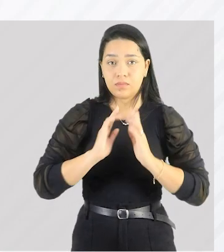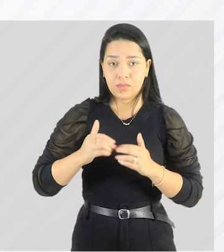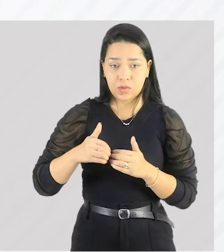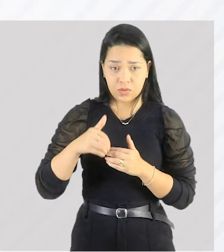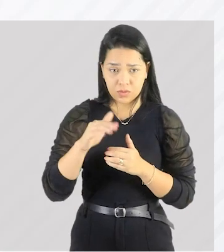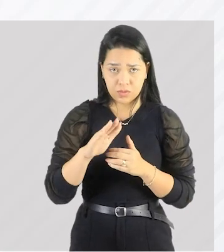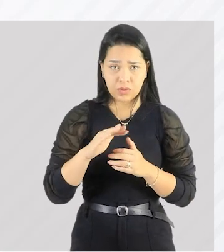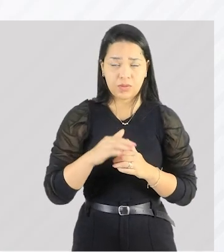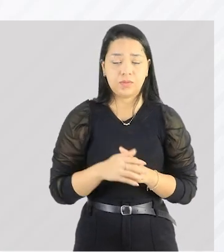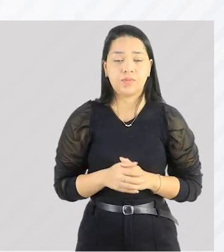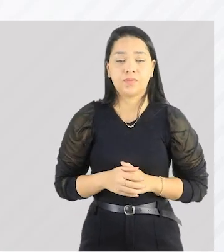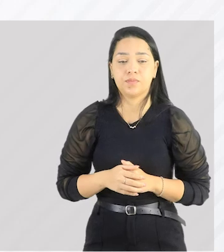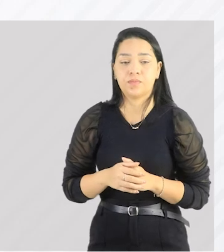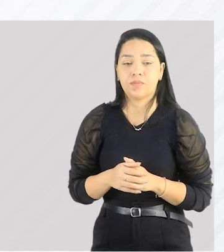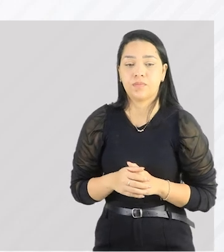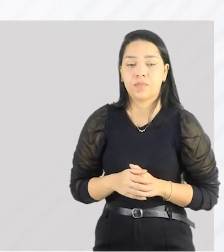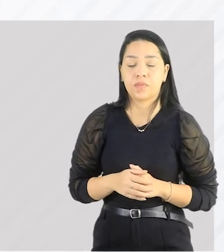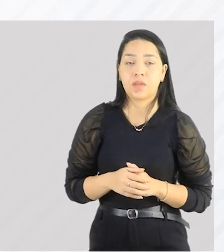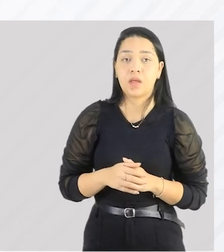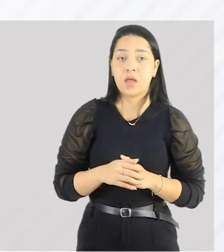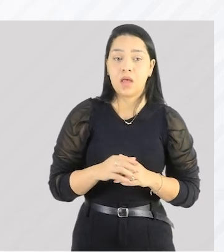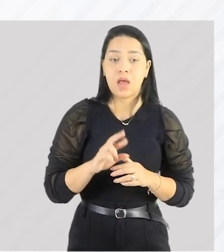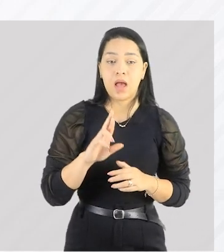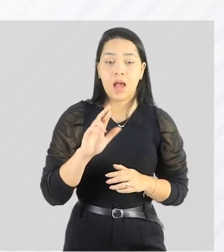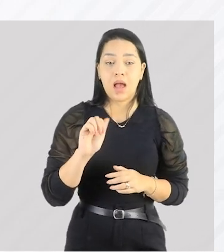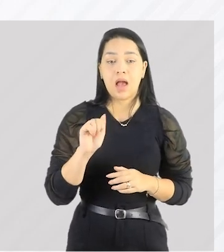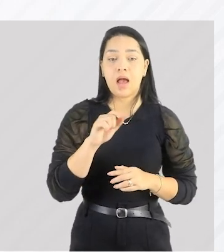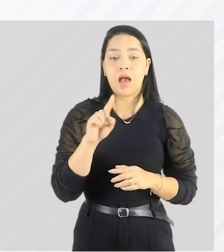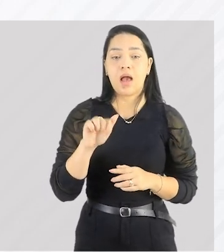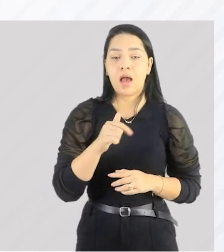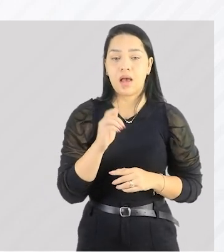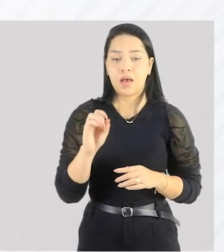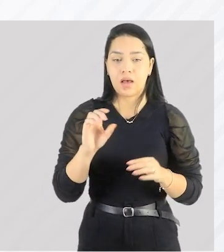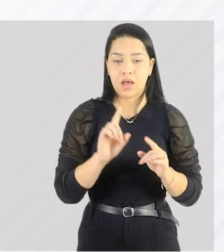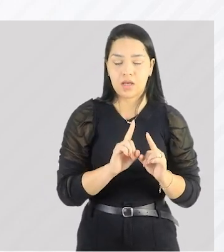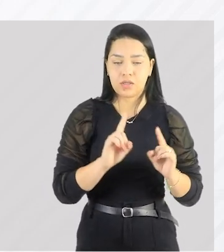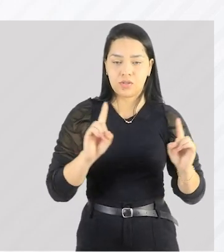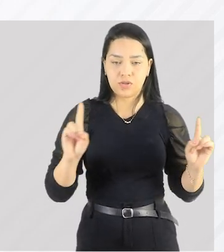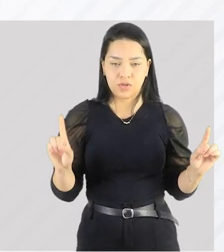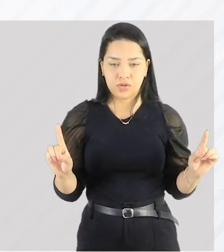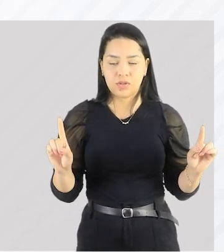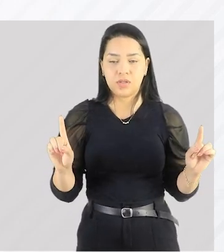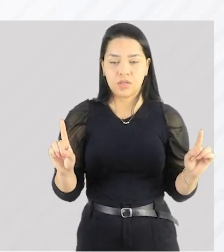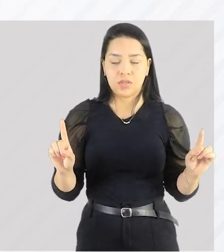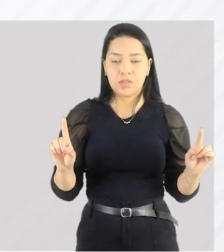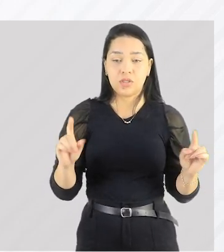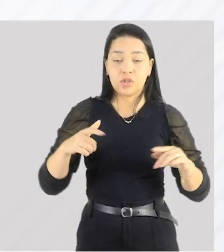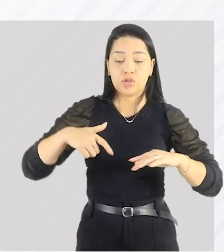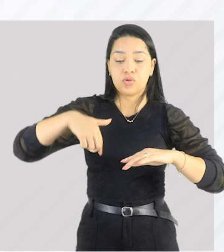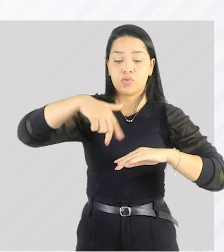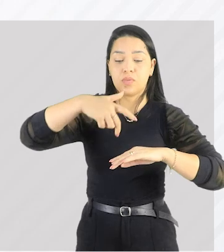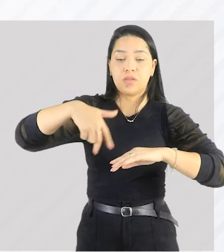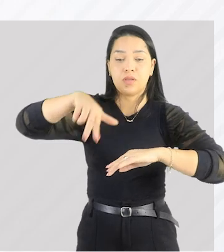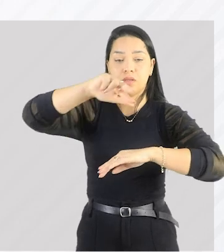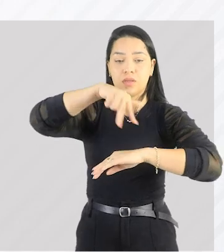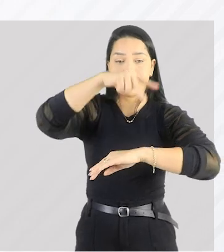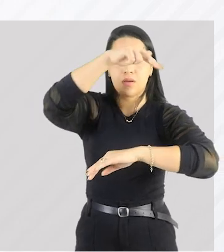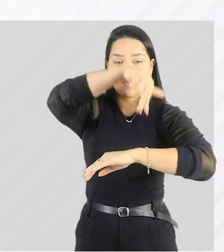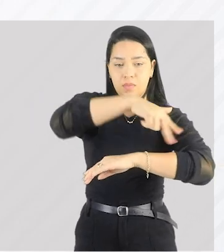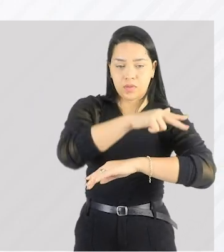Sigamos. A razão entre a distância percorrida de subida da montanha